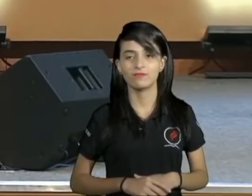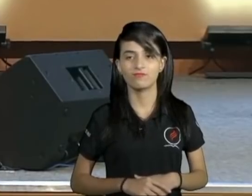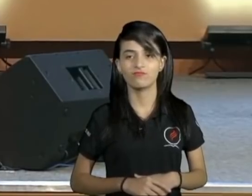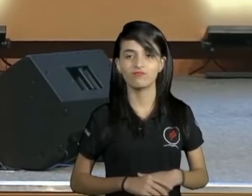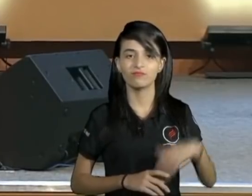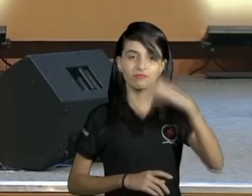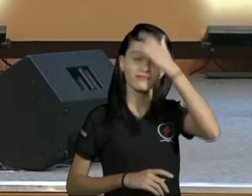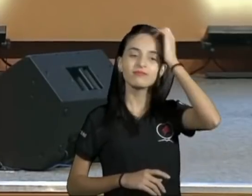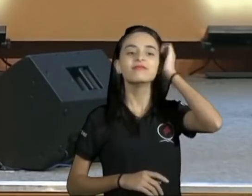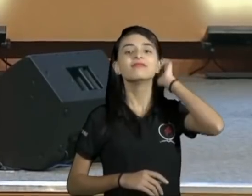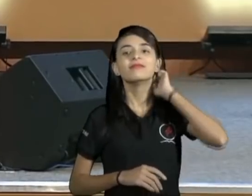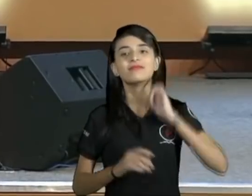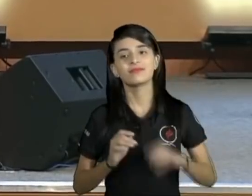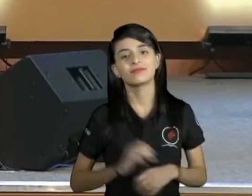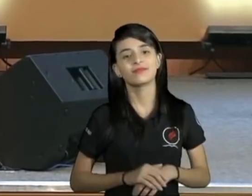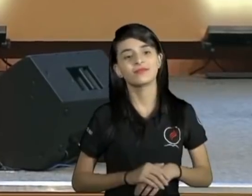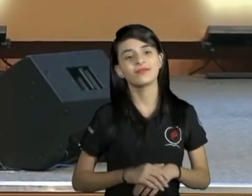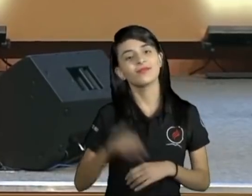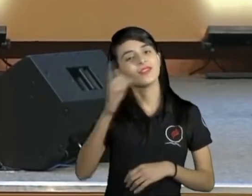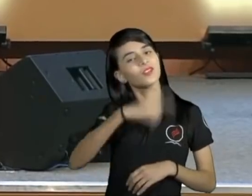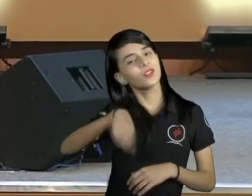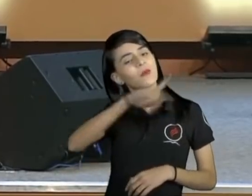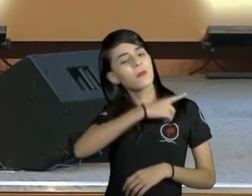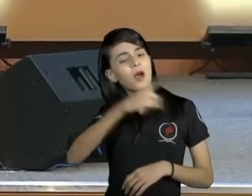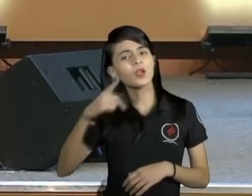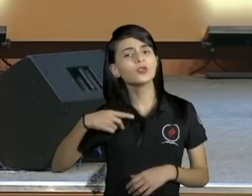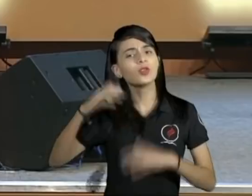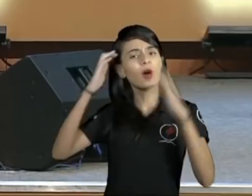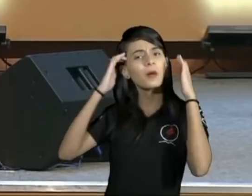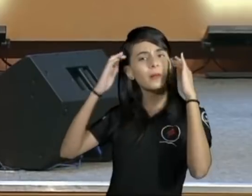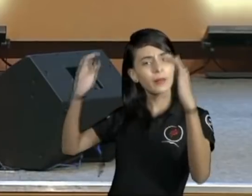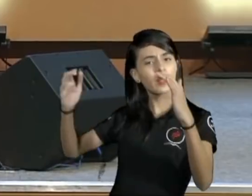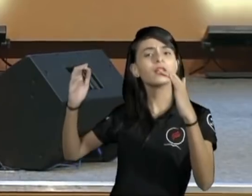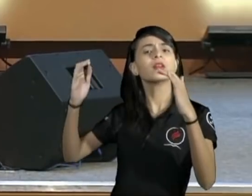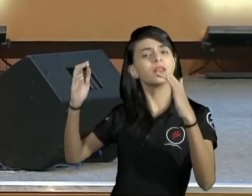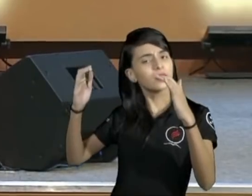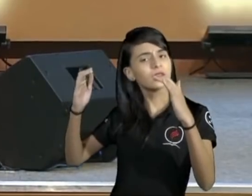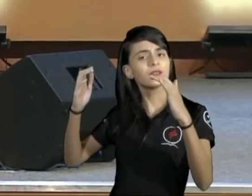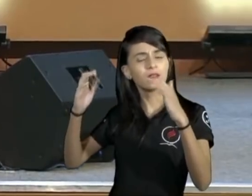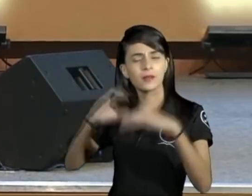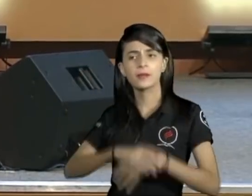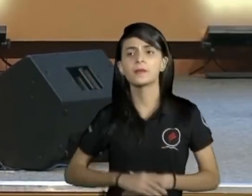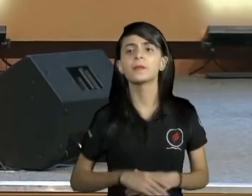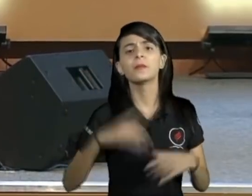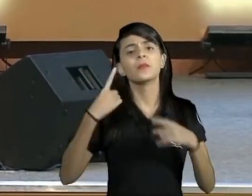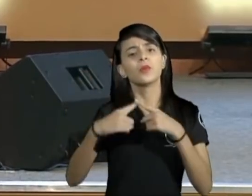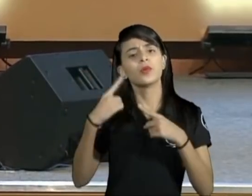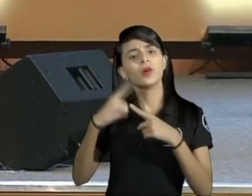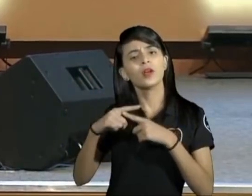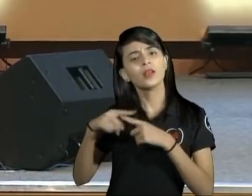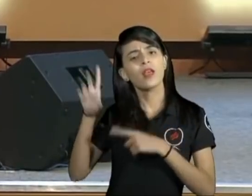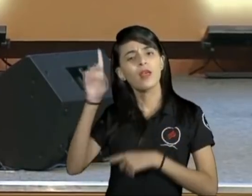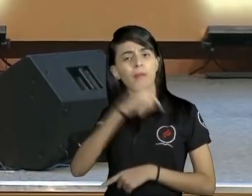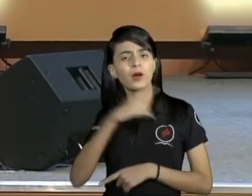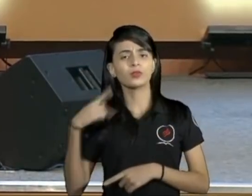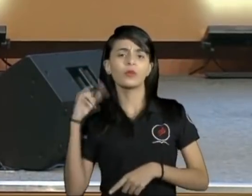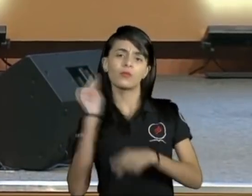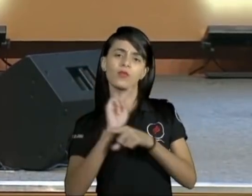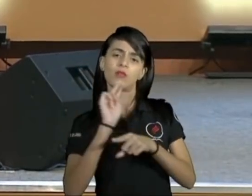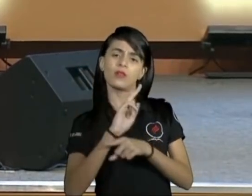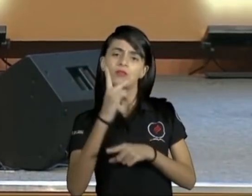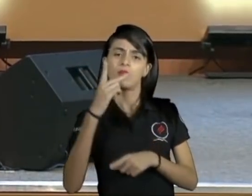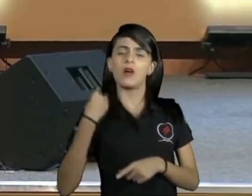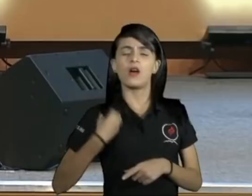e obedecei a vossos pastores e sujeitai-vos a eles porque velam por vossas almas